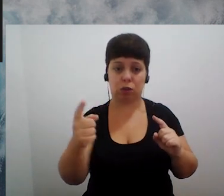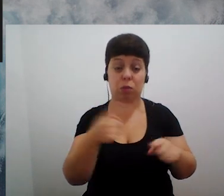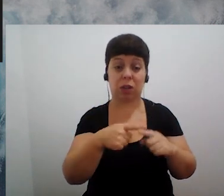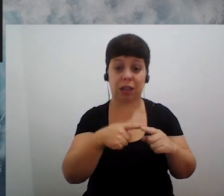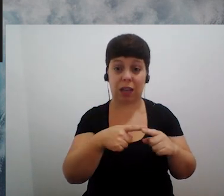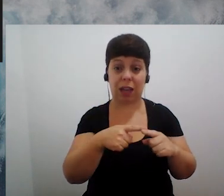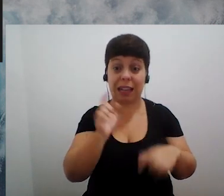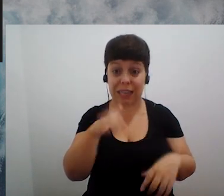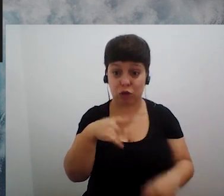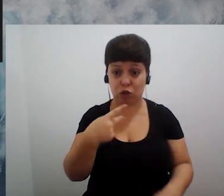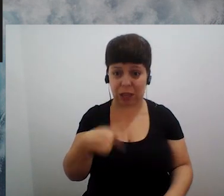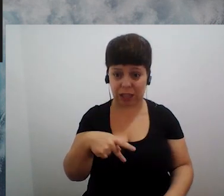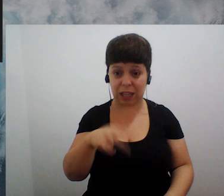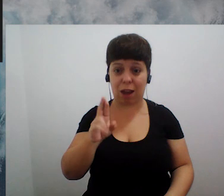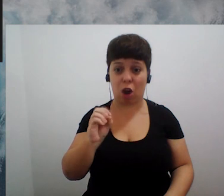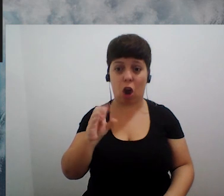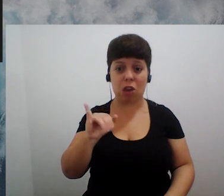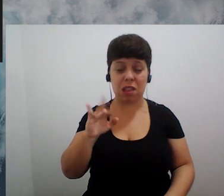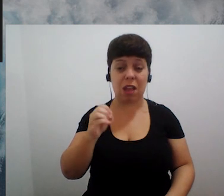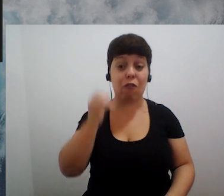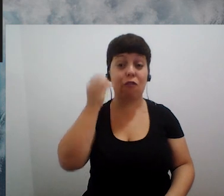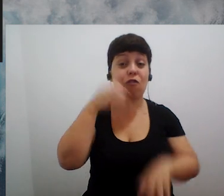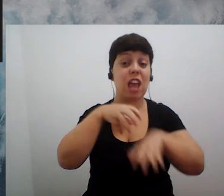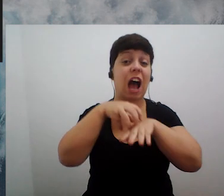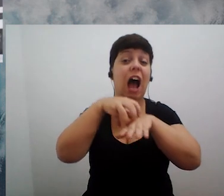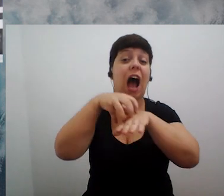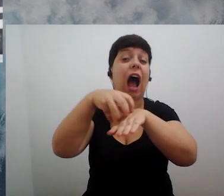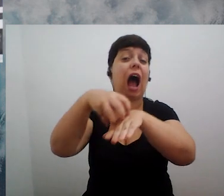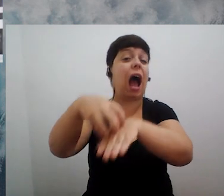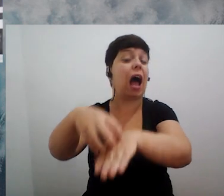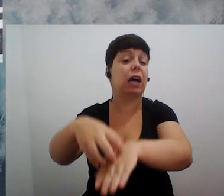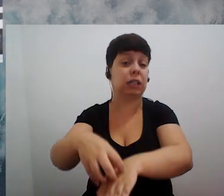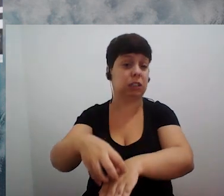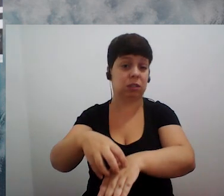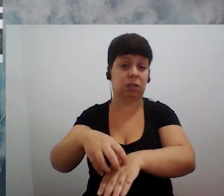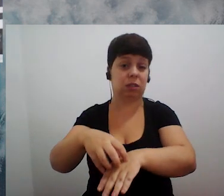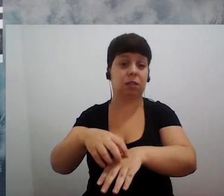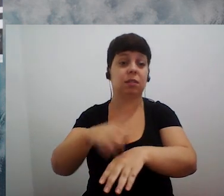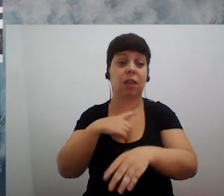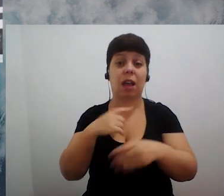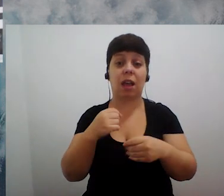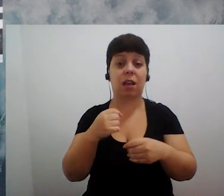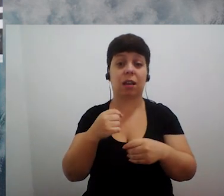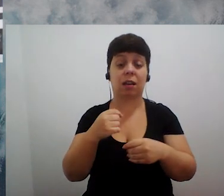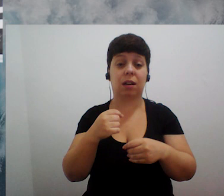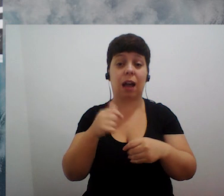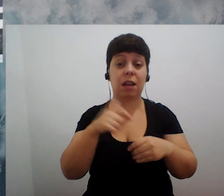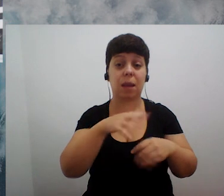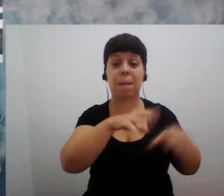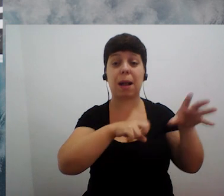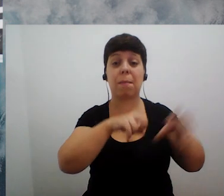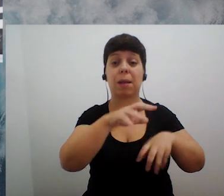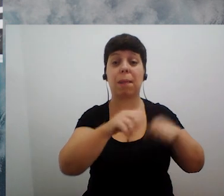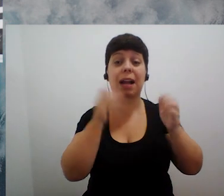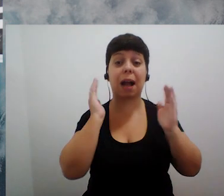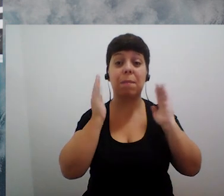tão longe, que o lixo daqui da Rocinha, ele viaja tão longe, são dezenas e dezenas de caminhões que são